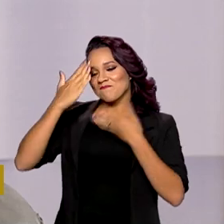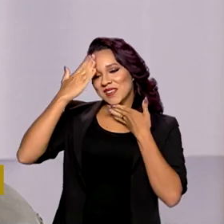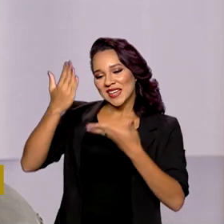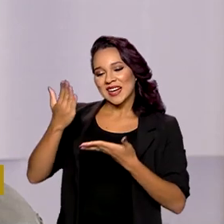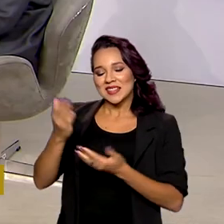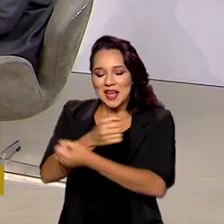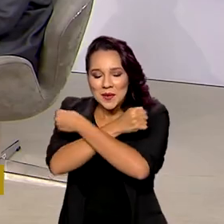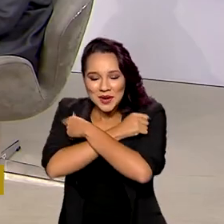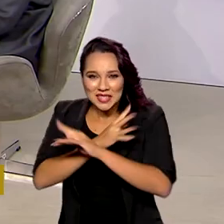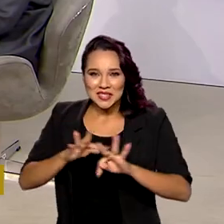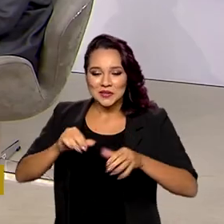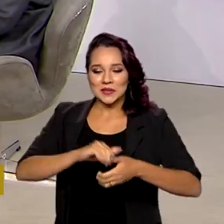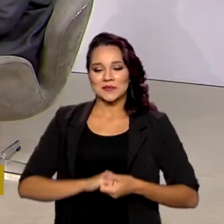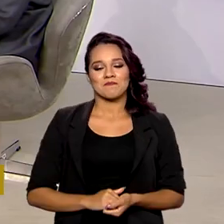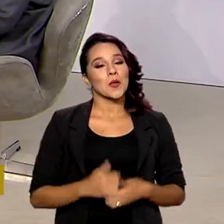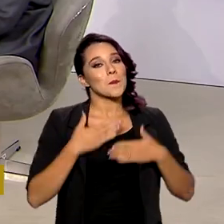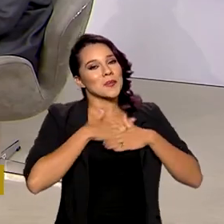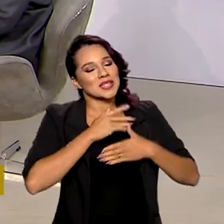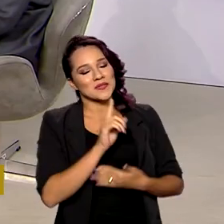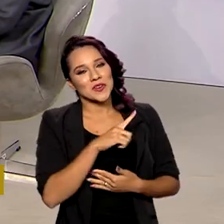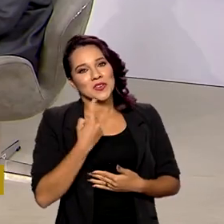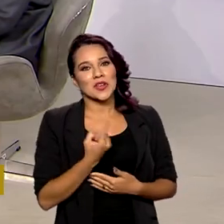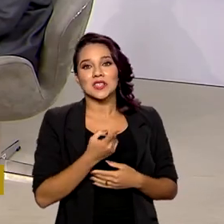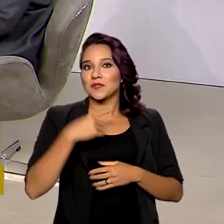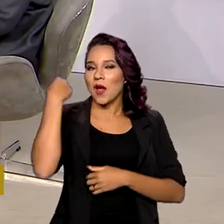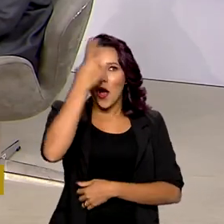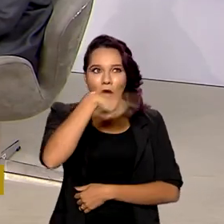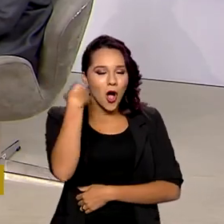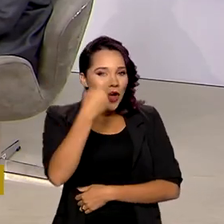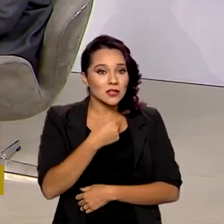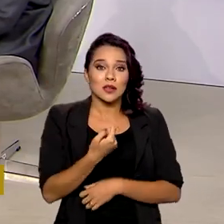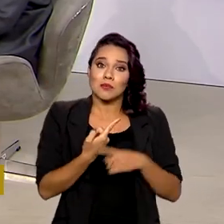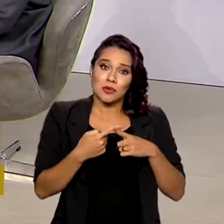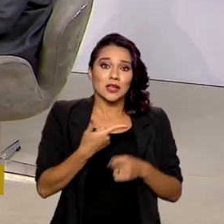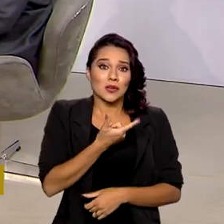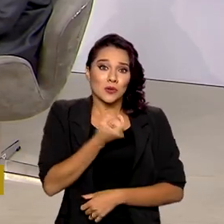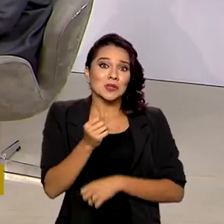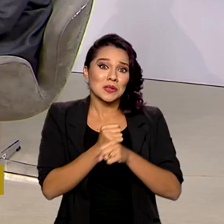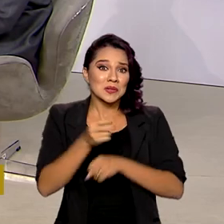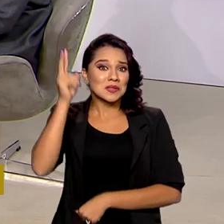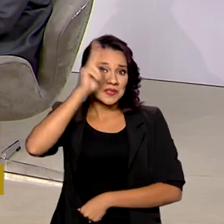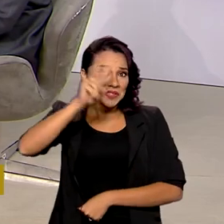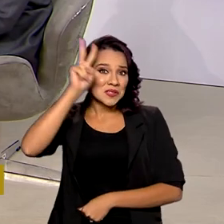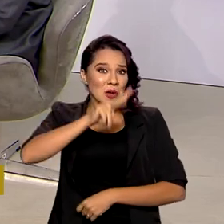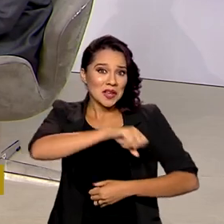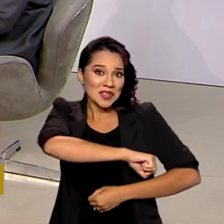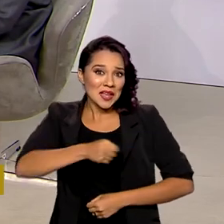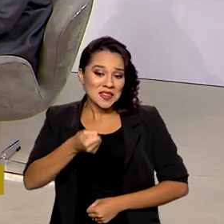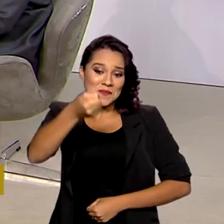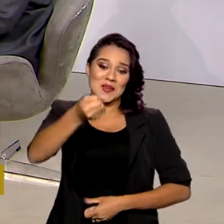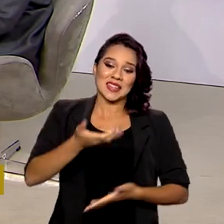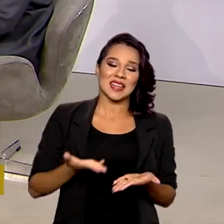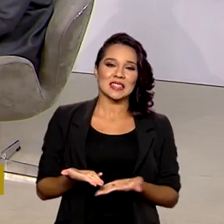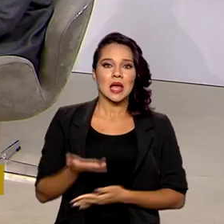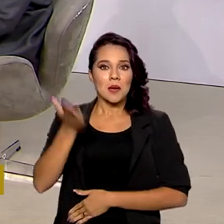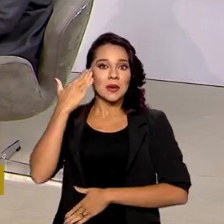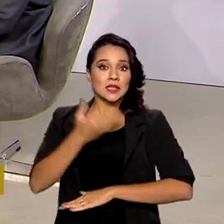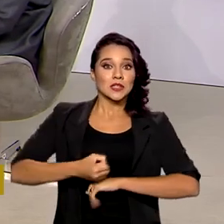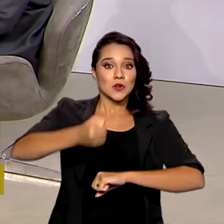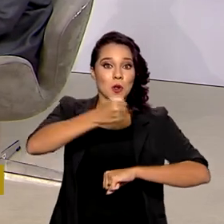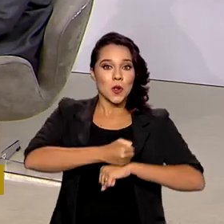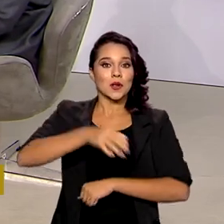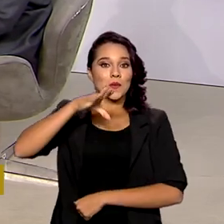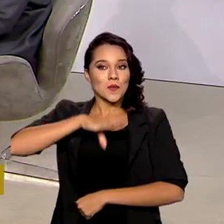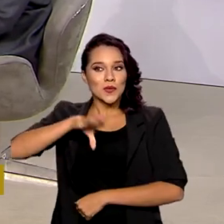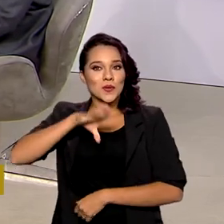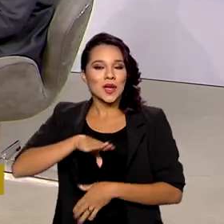e abraços a todos. Foi todo nosso, a gente ficaria aqui horas, afinal são 200 anos só de história da independência, né? Antes a gente era colônia de Portugal, e